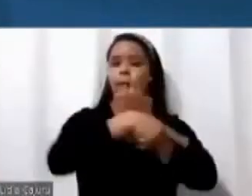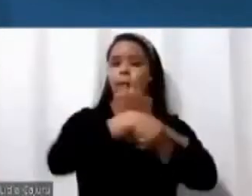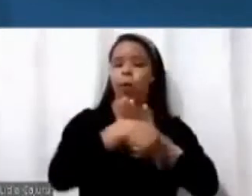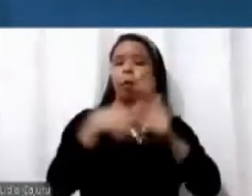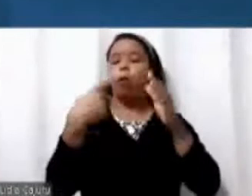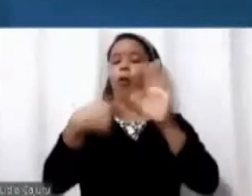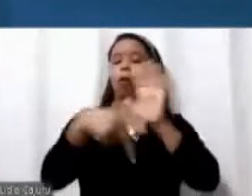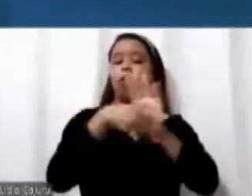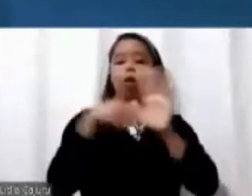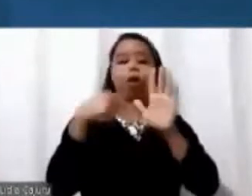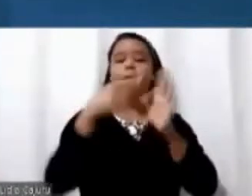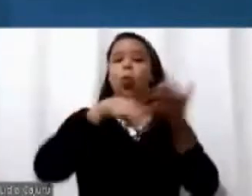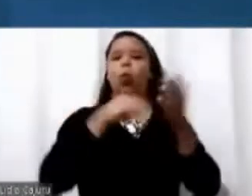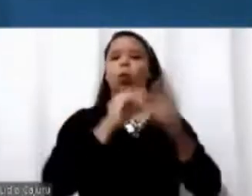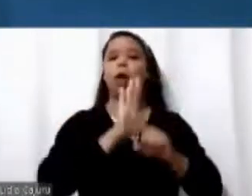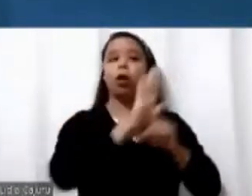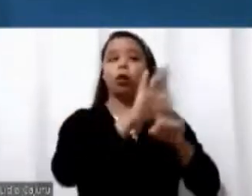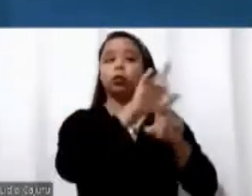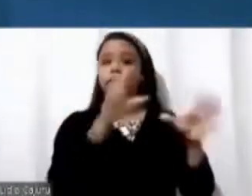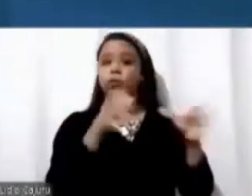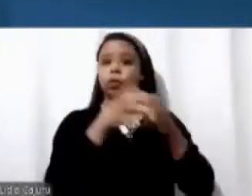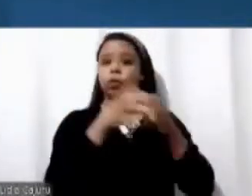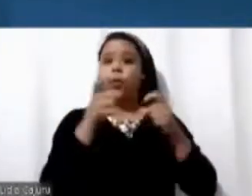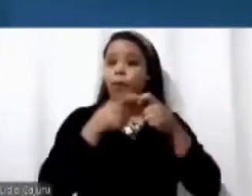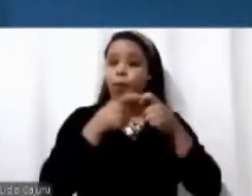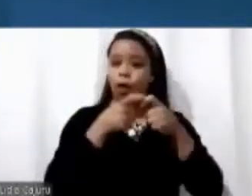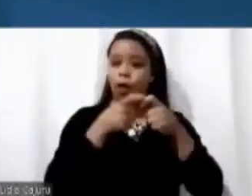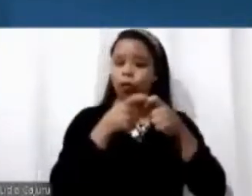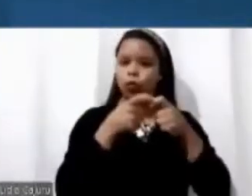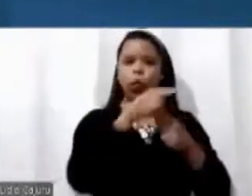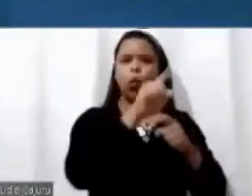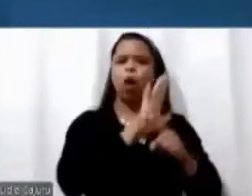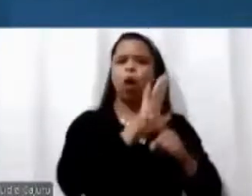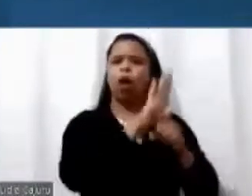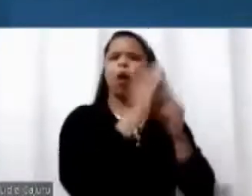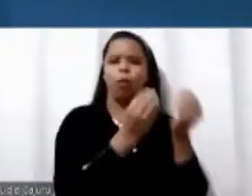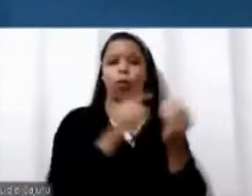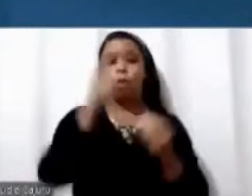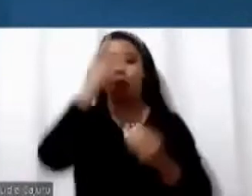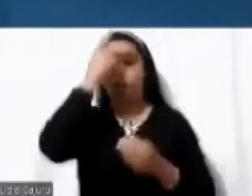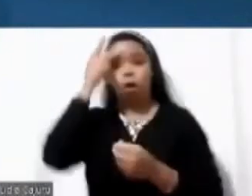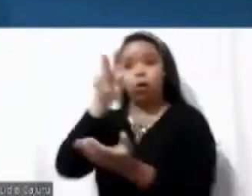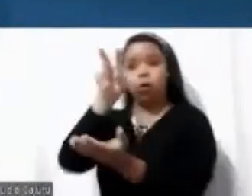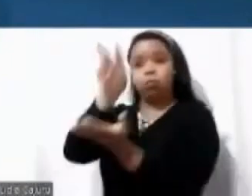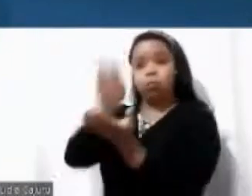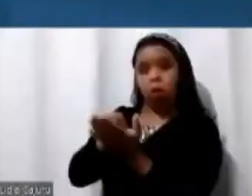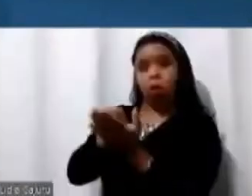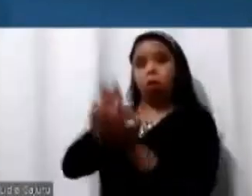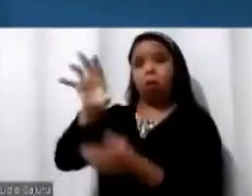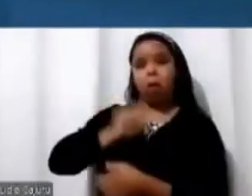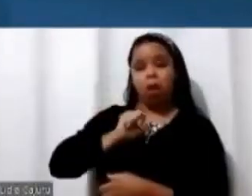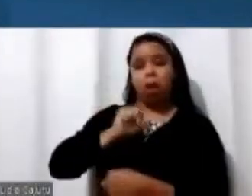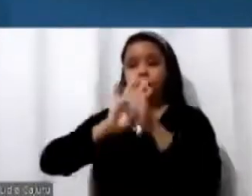médico tratar pacientes com Covid-19. Prontuário médico, termo de